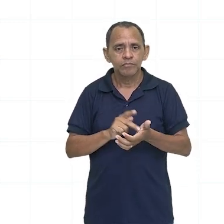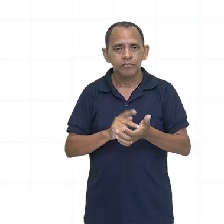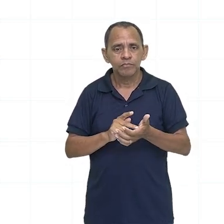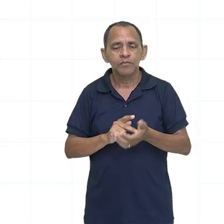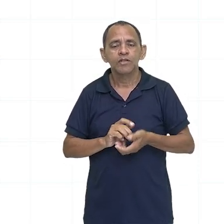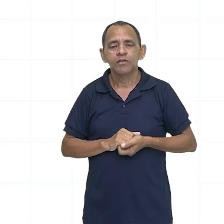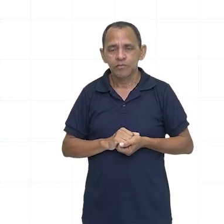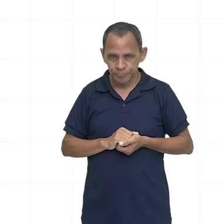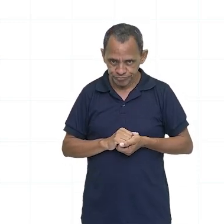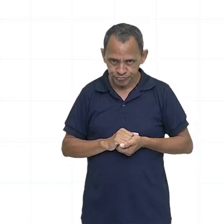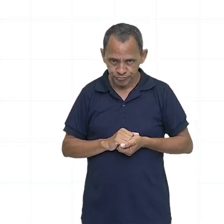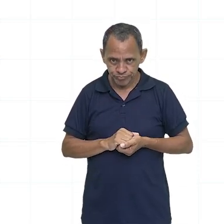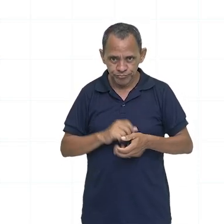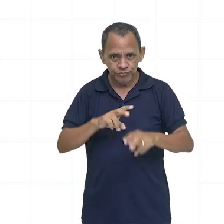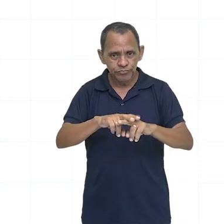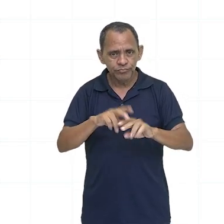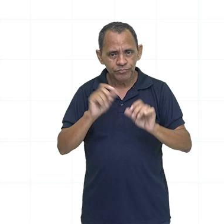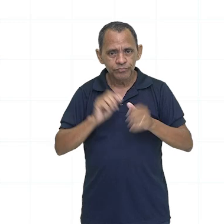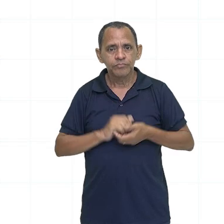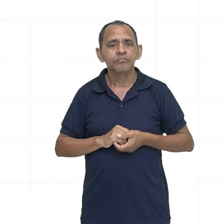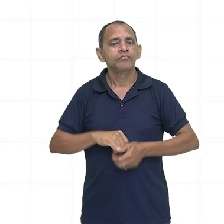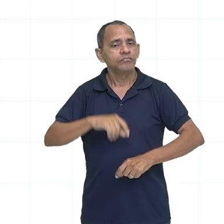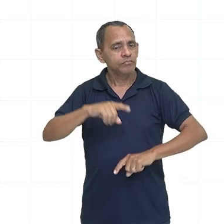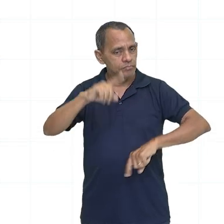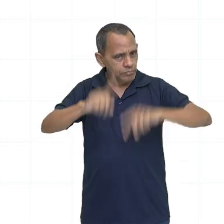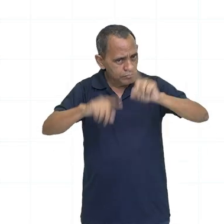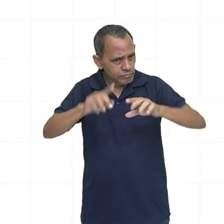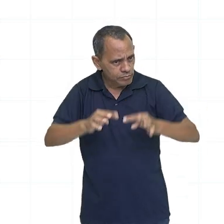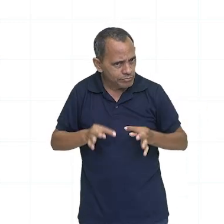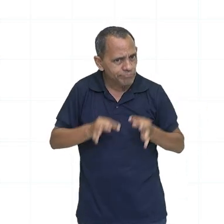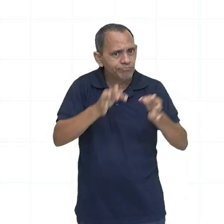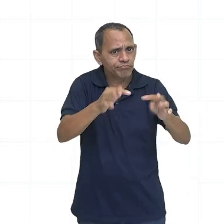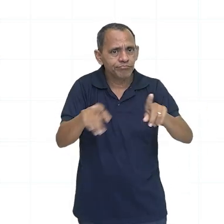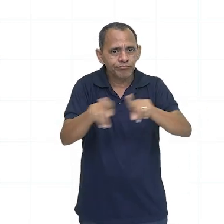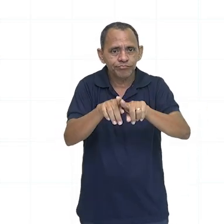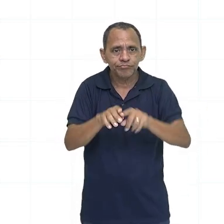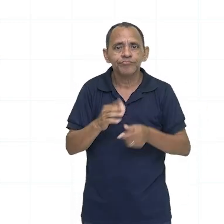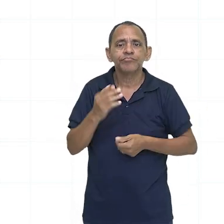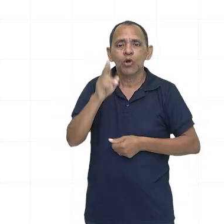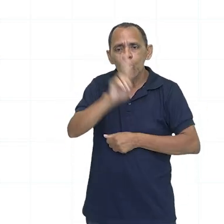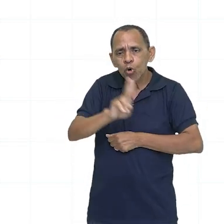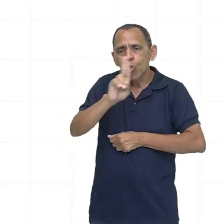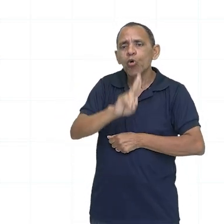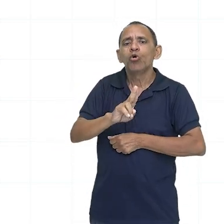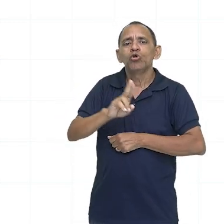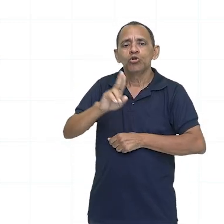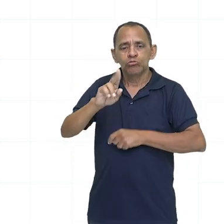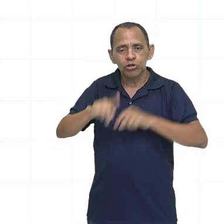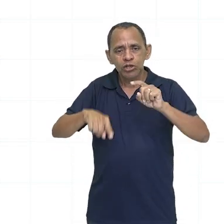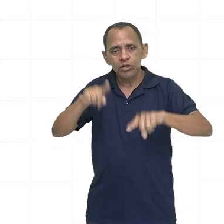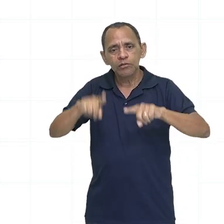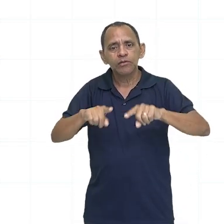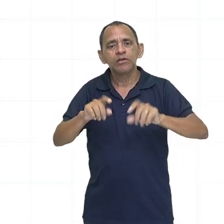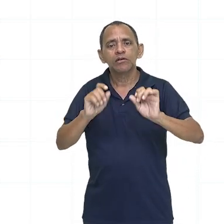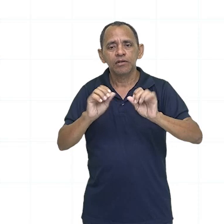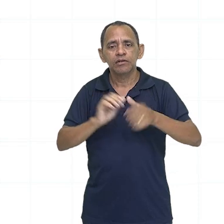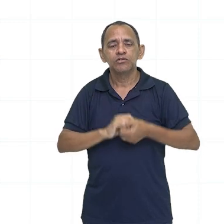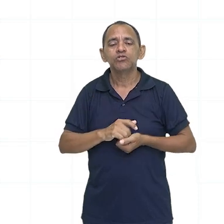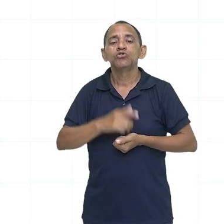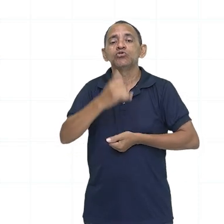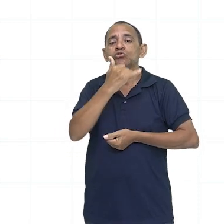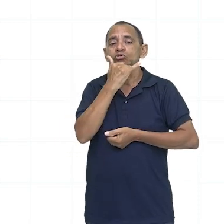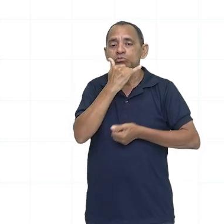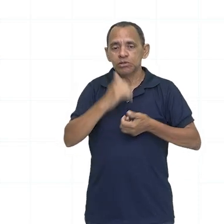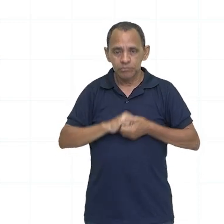do equipamento, a luta ainda segue os princípios do Bushido, que é o código de honra dos samurais, em